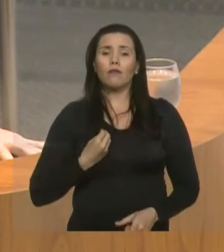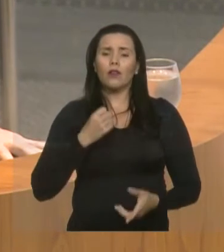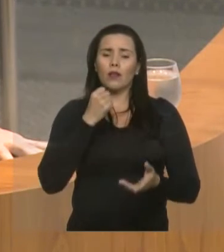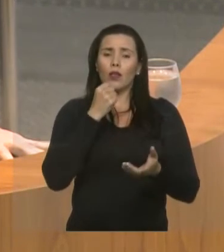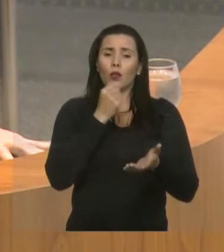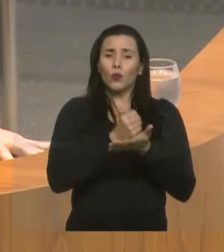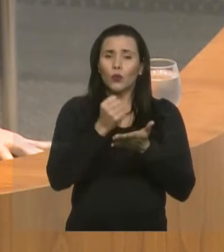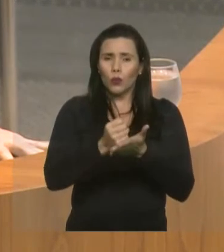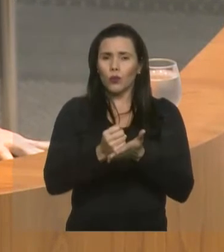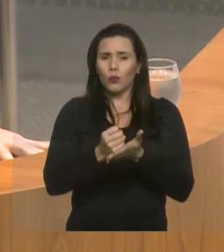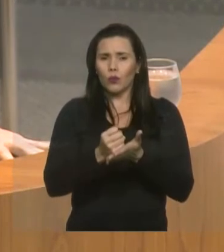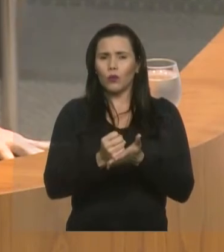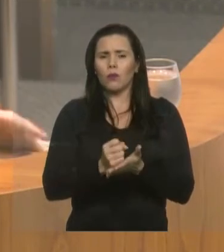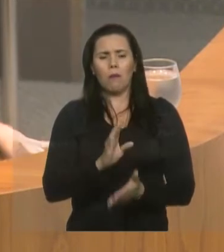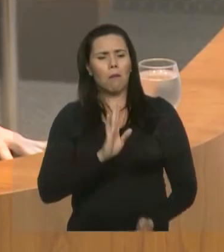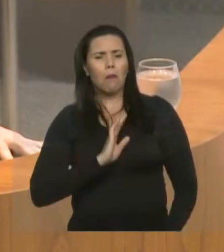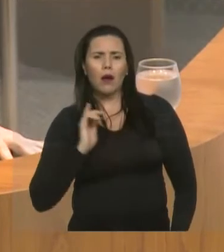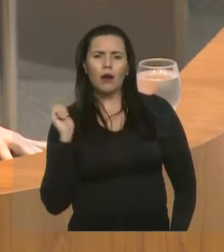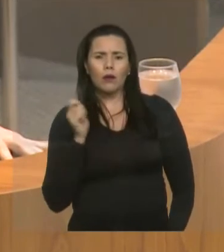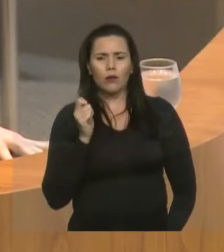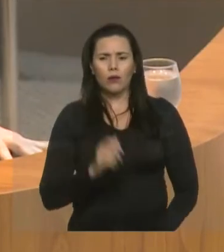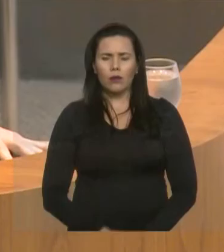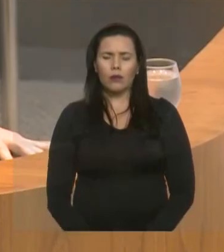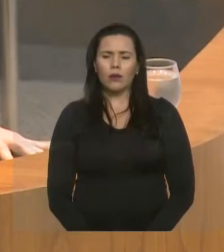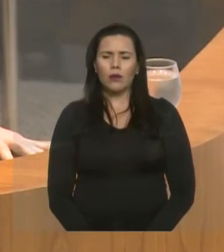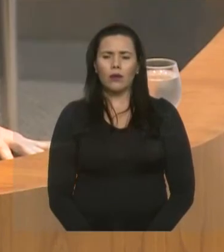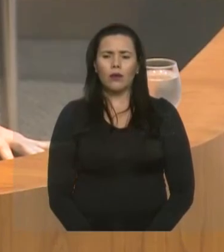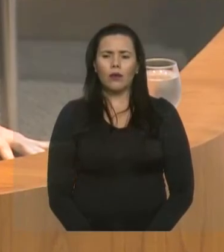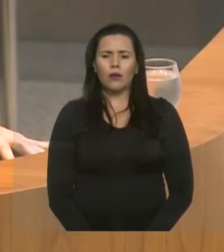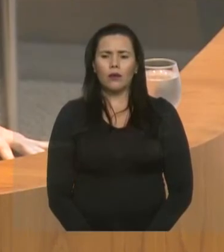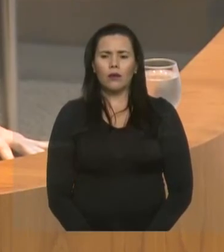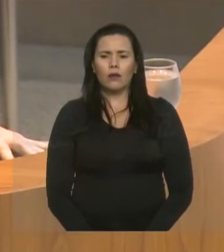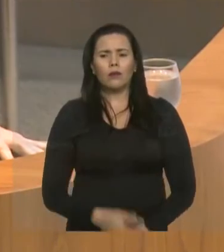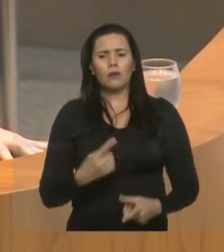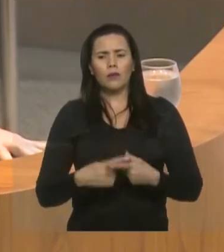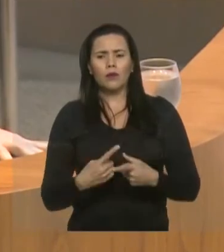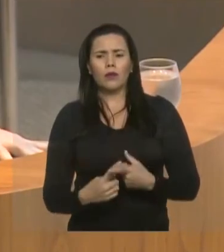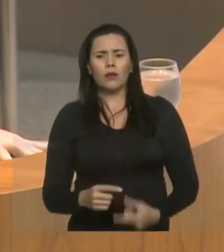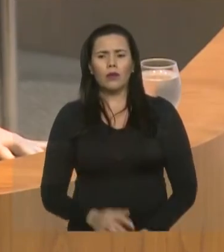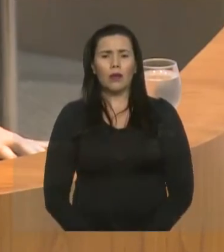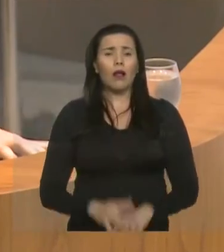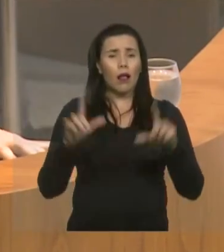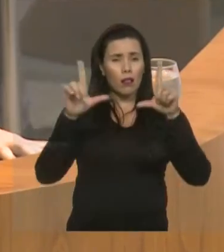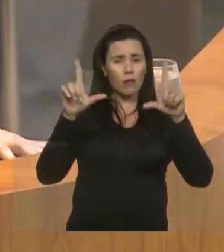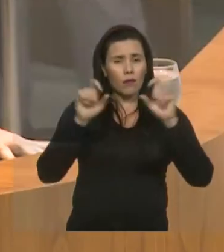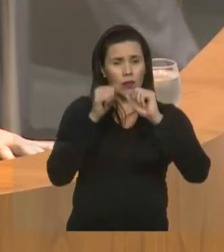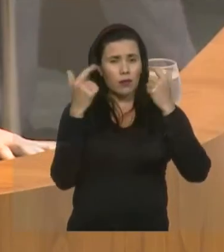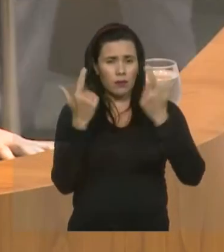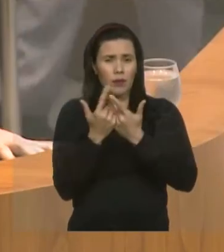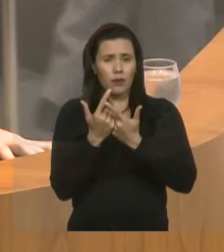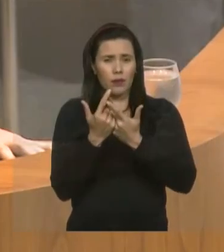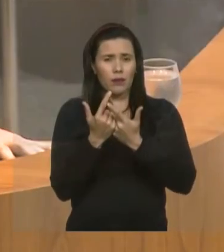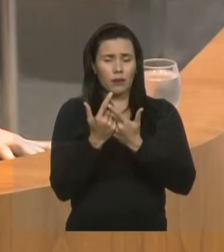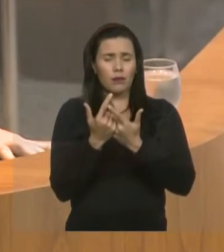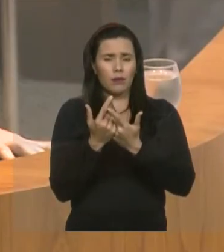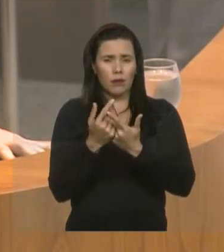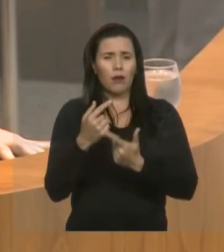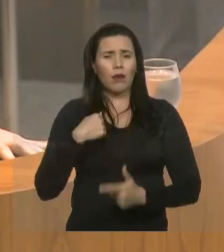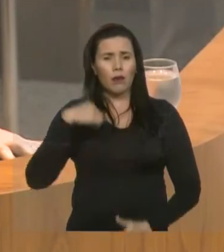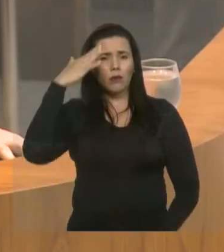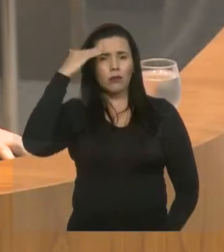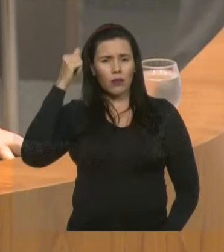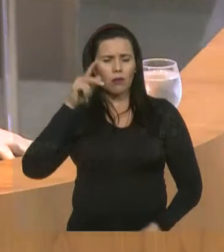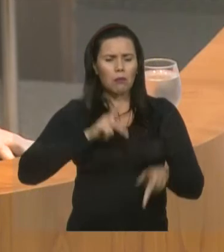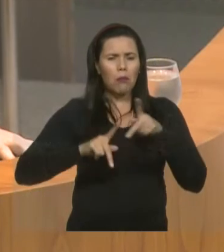Porque pode fazer o que for, mas existe a TV Assembleia, e eles saberão dessa decisão. Ah,